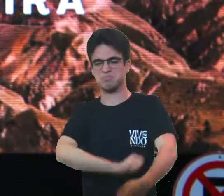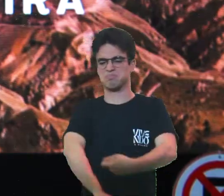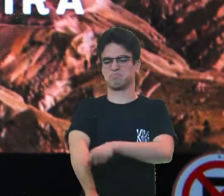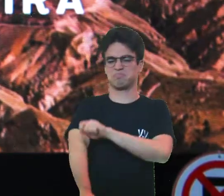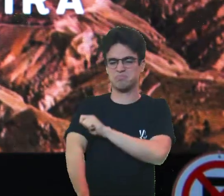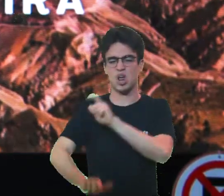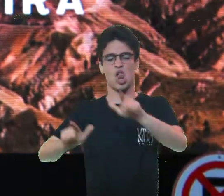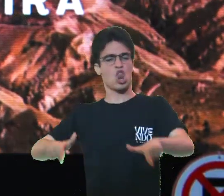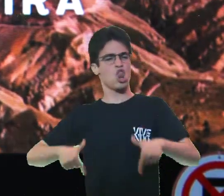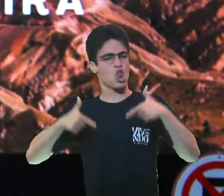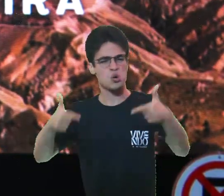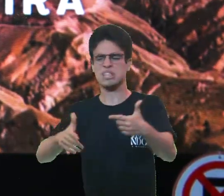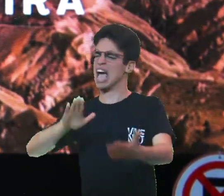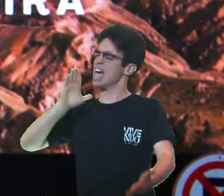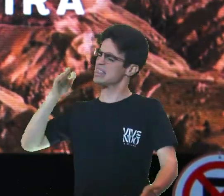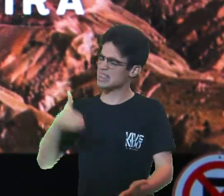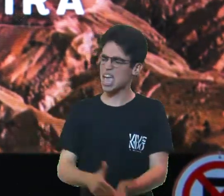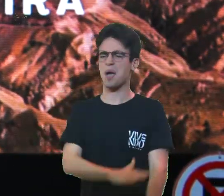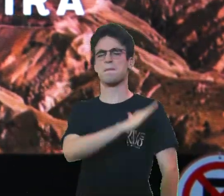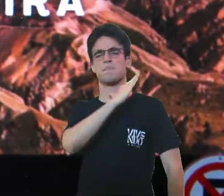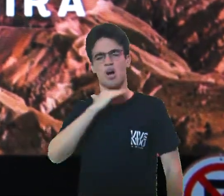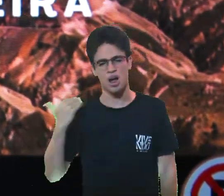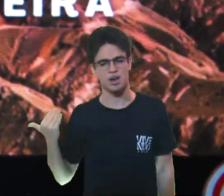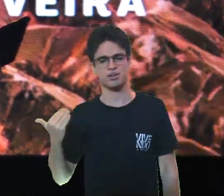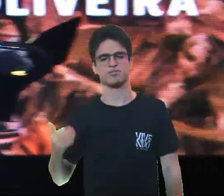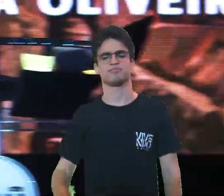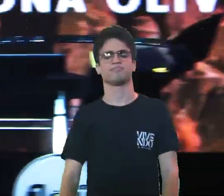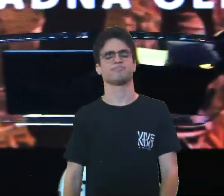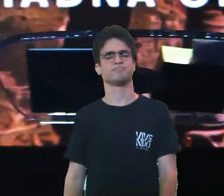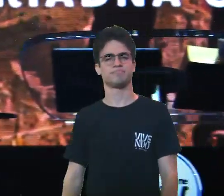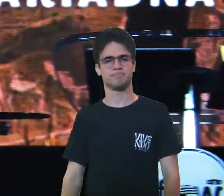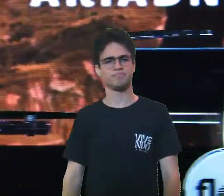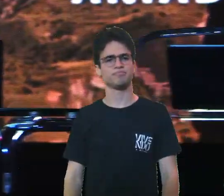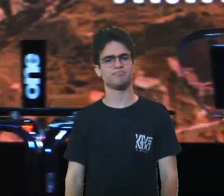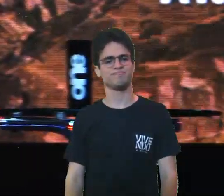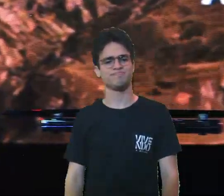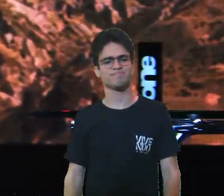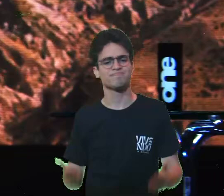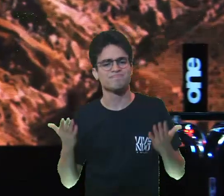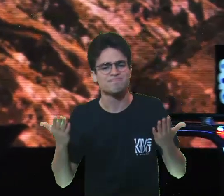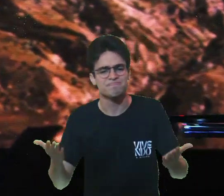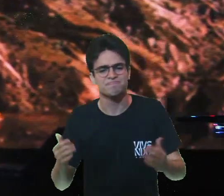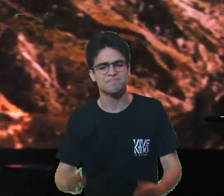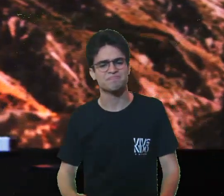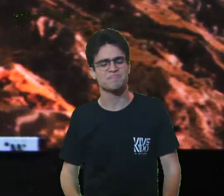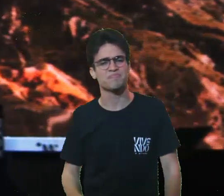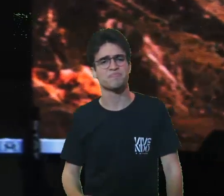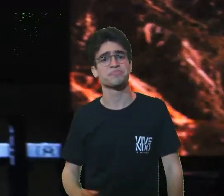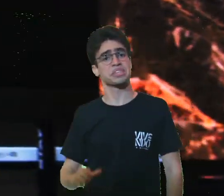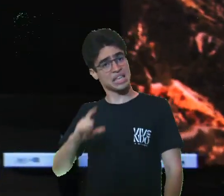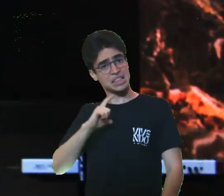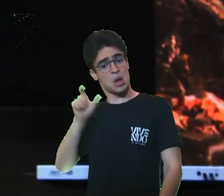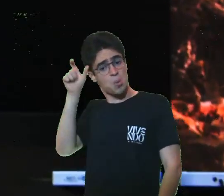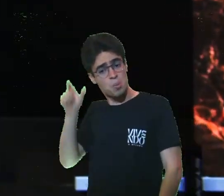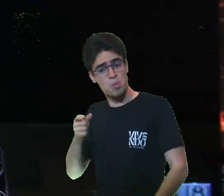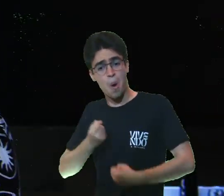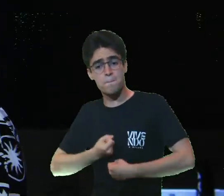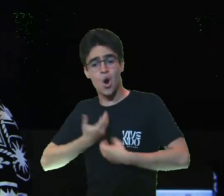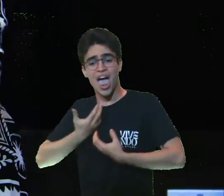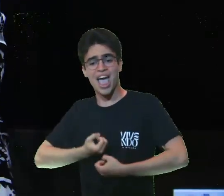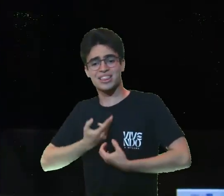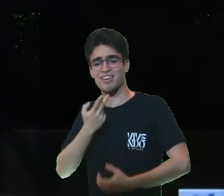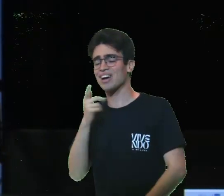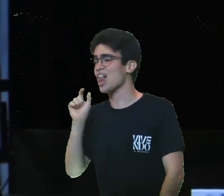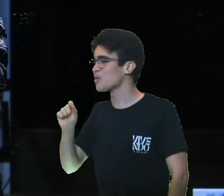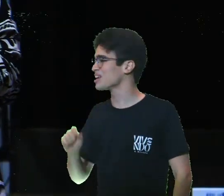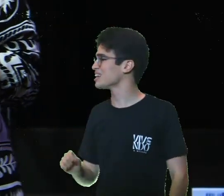lutarei até o último instante. Irmãos, o poeta disse: eu vi o